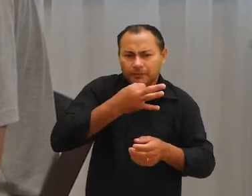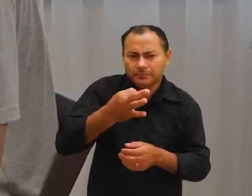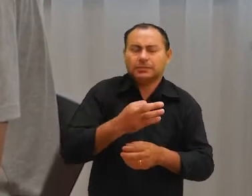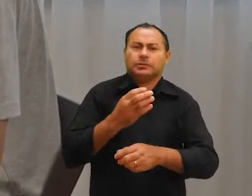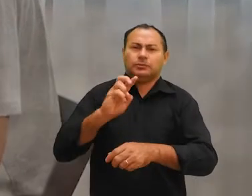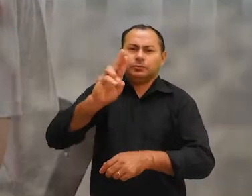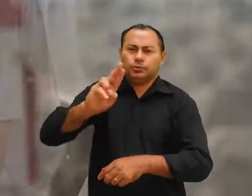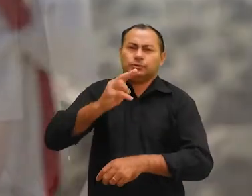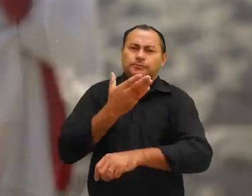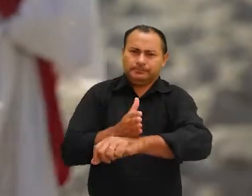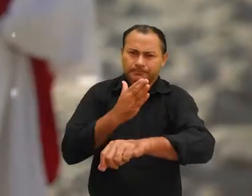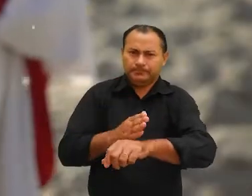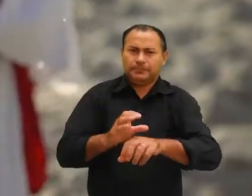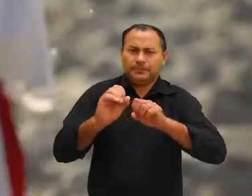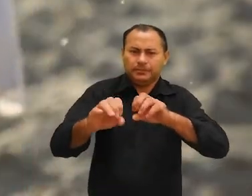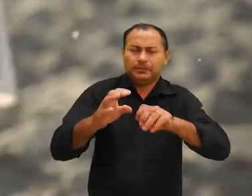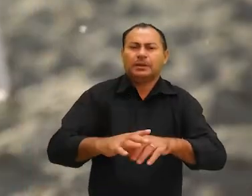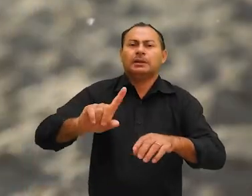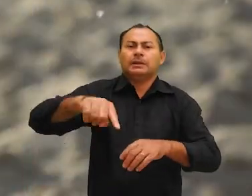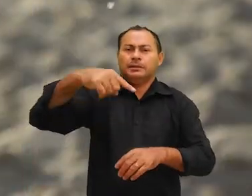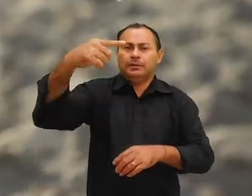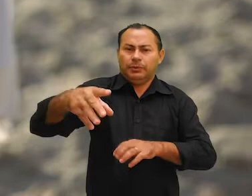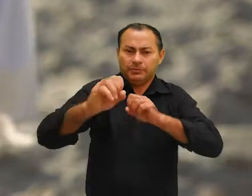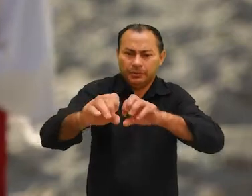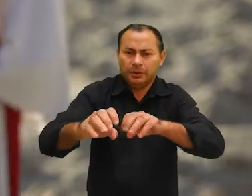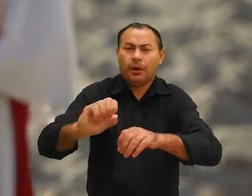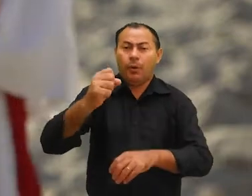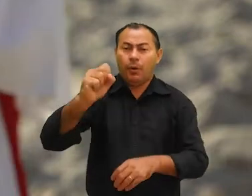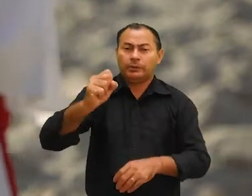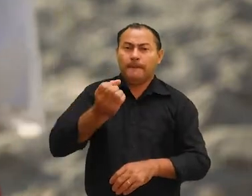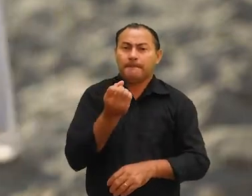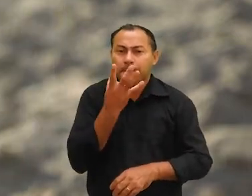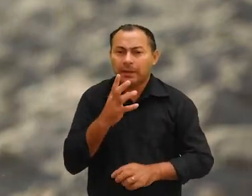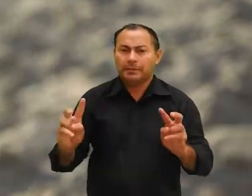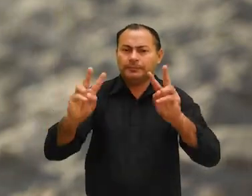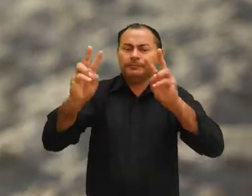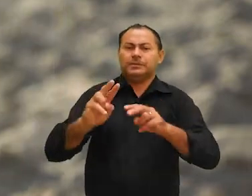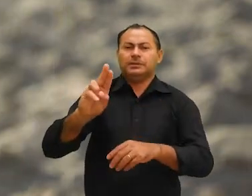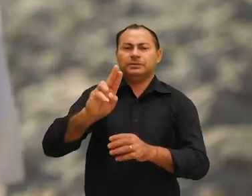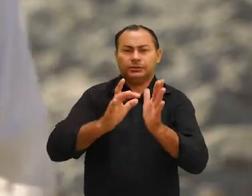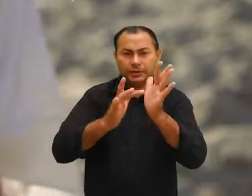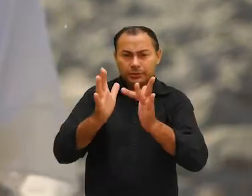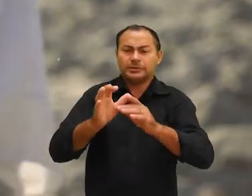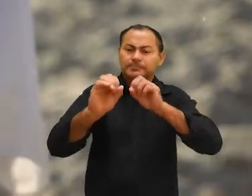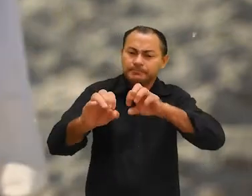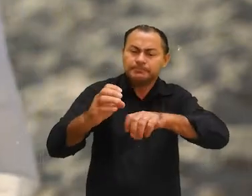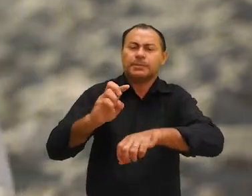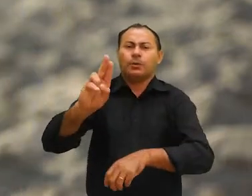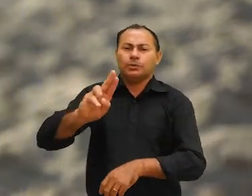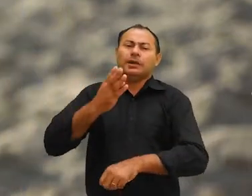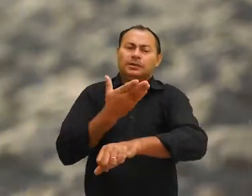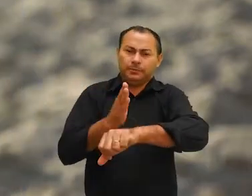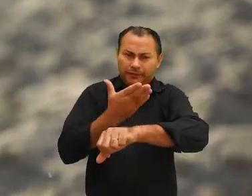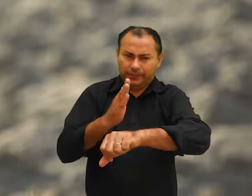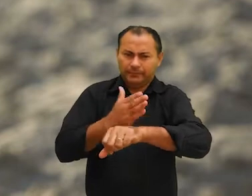aplicação do ensino depois ensinar as oito bem-aventuranças Jesus inicia a aplicação delas e a partir